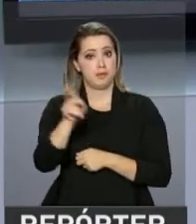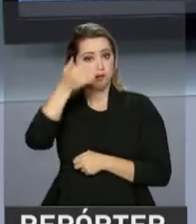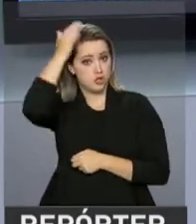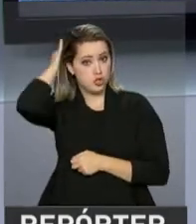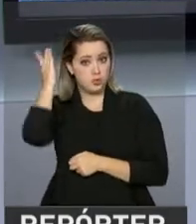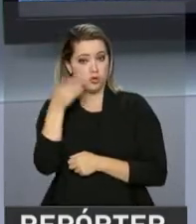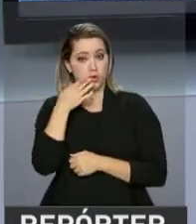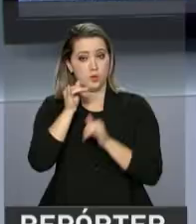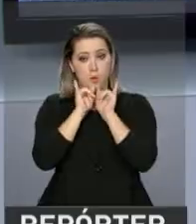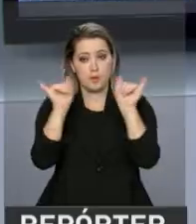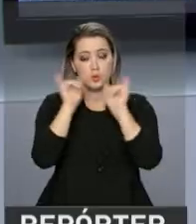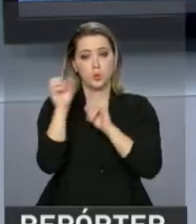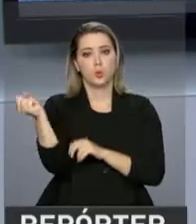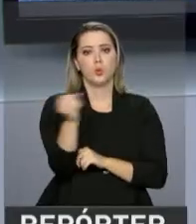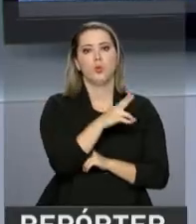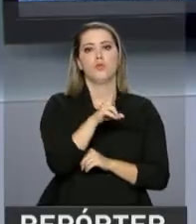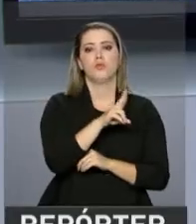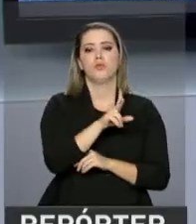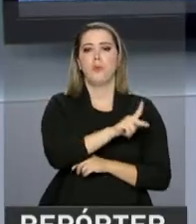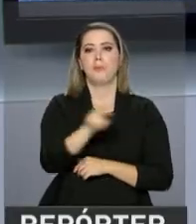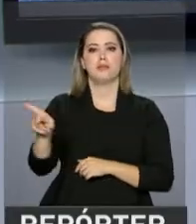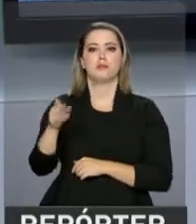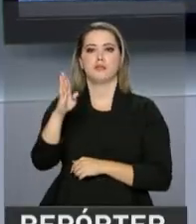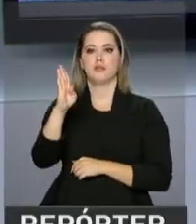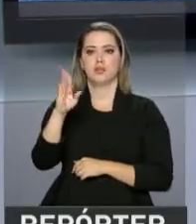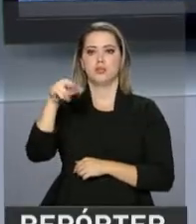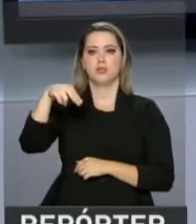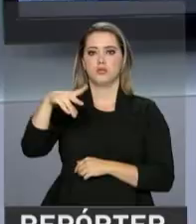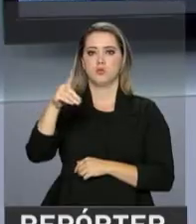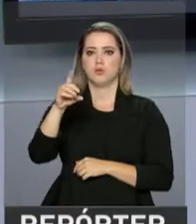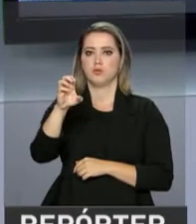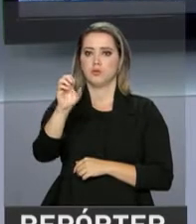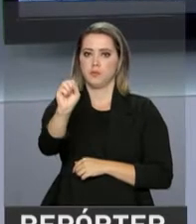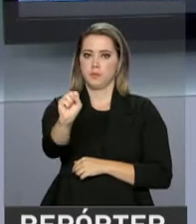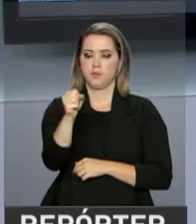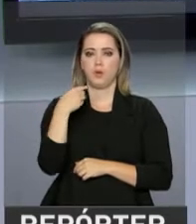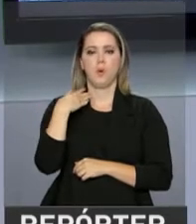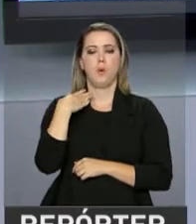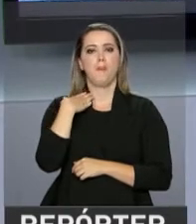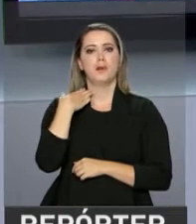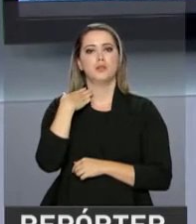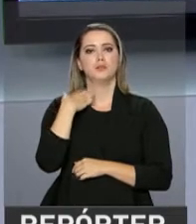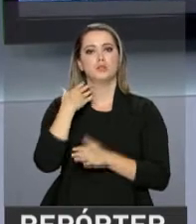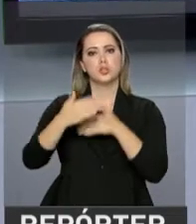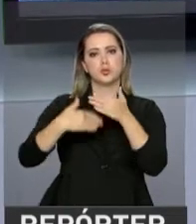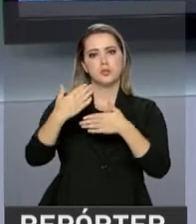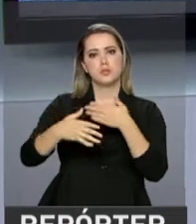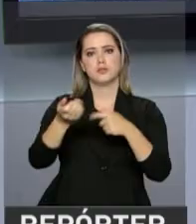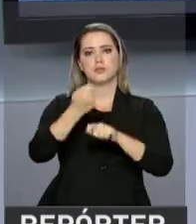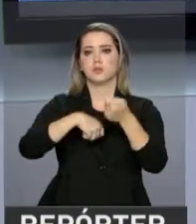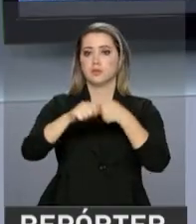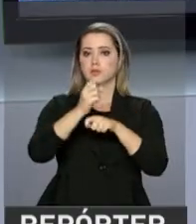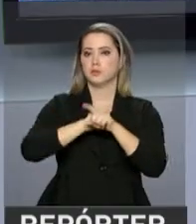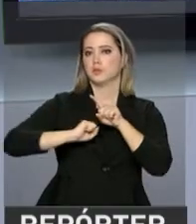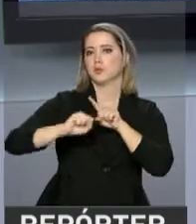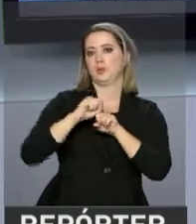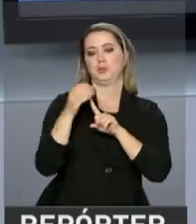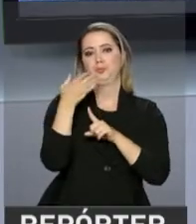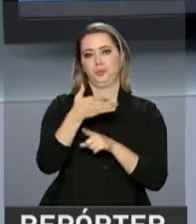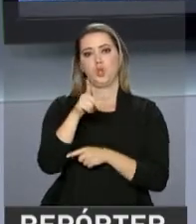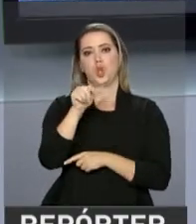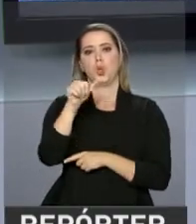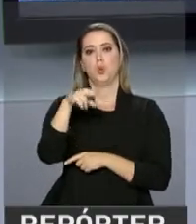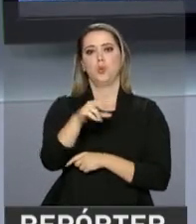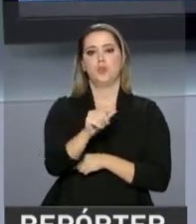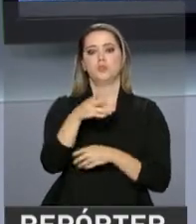michel temer o nome do novo presidente do bnb df o banco nacional do desenvolvimento econômico e social a repórter